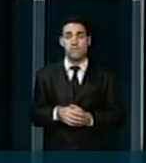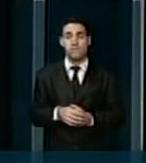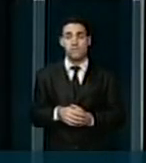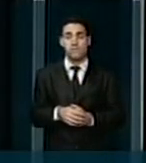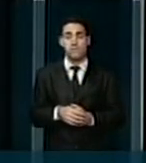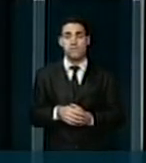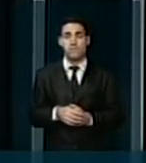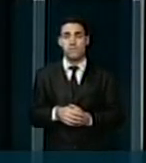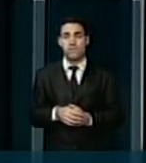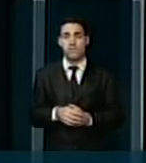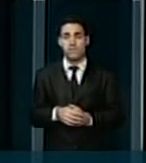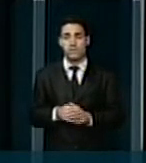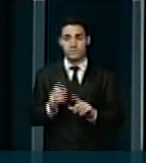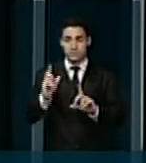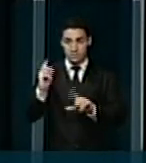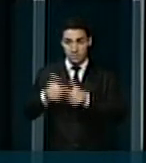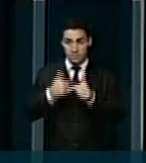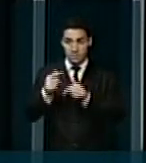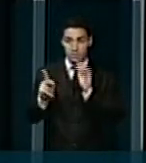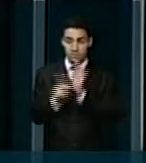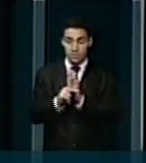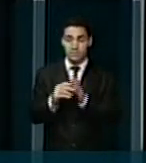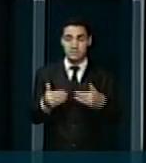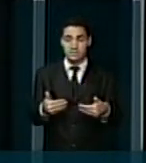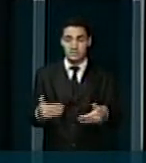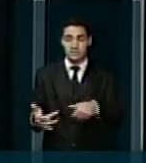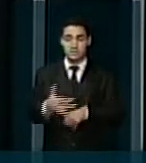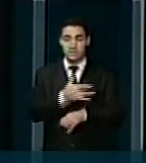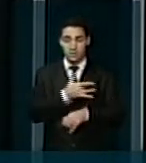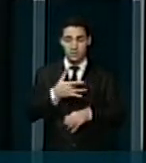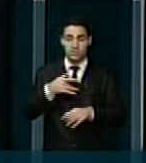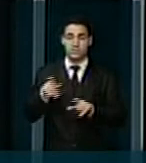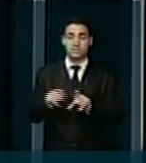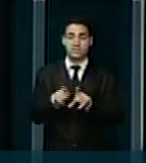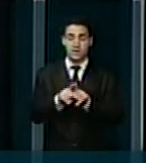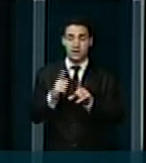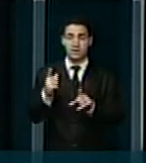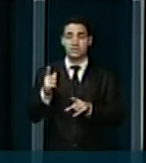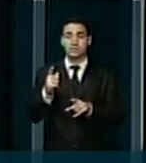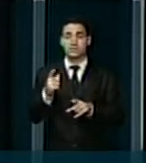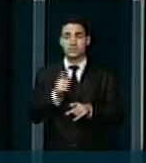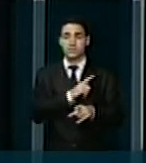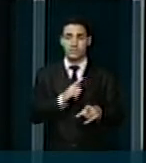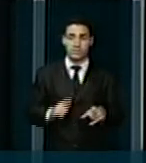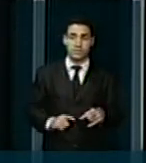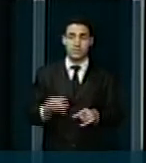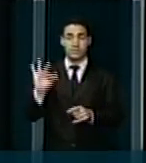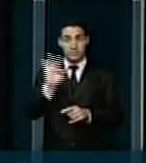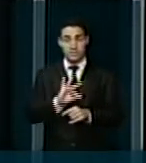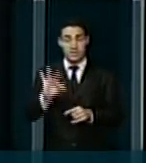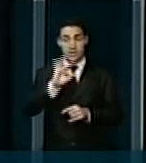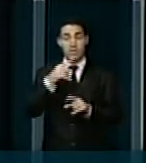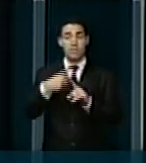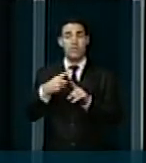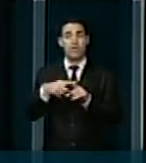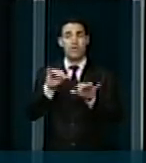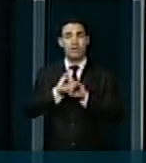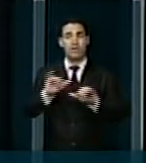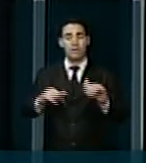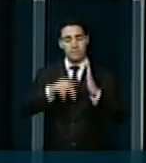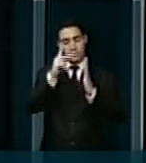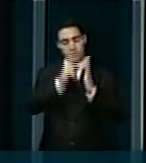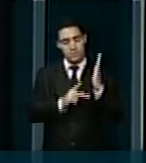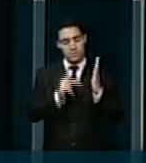sobre a ação do Ministério da Saúde e do Governo Federal quando lançou o programa